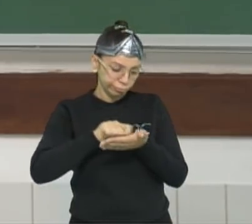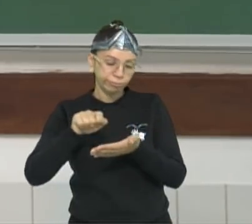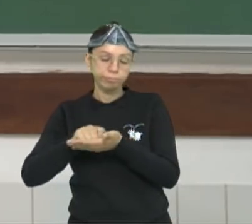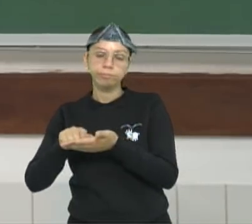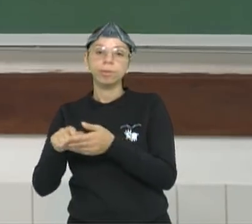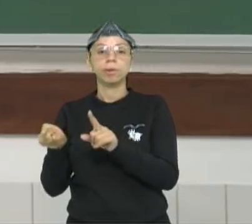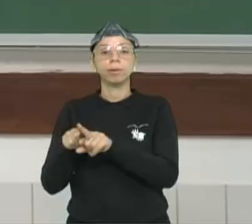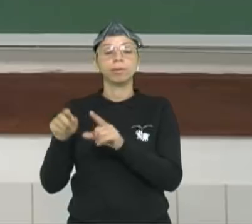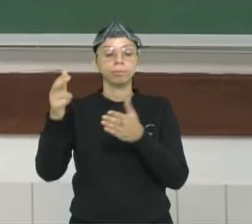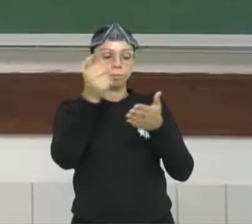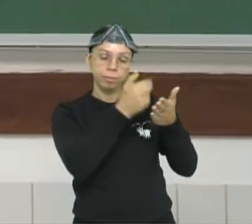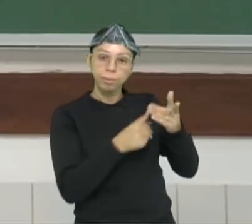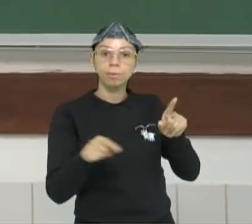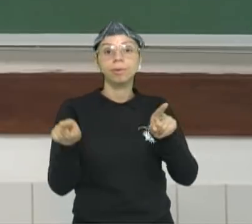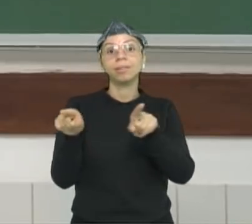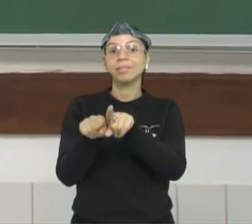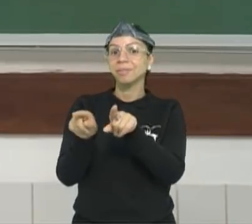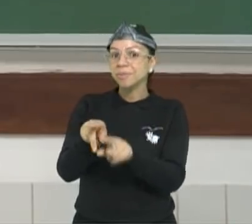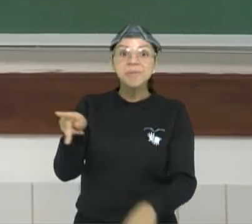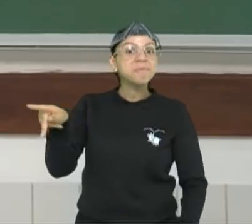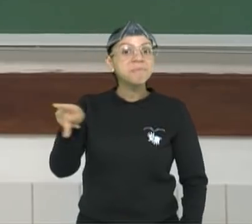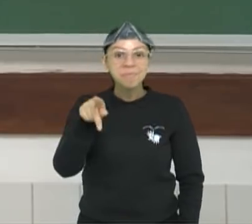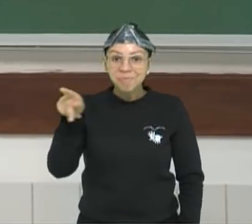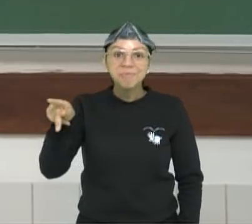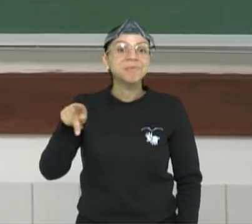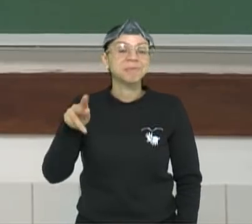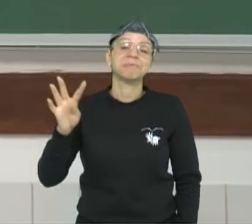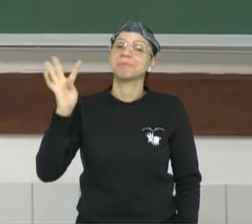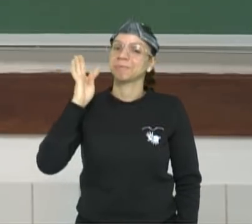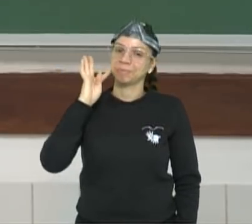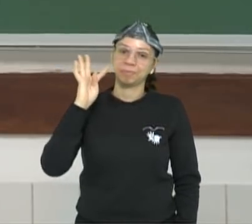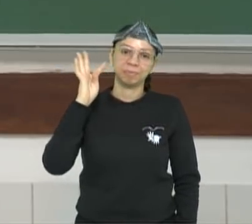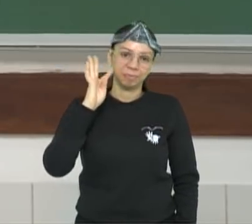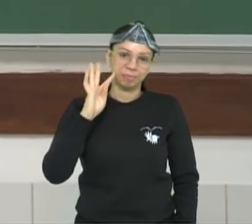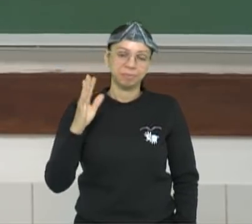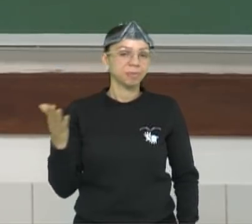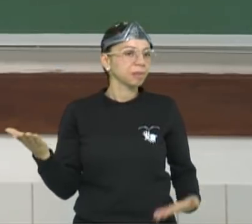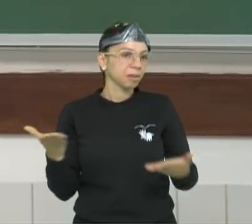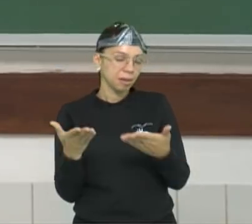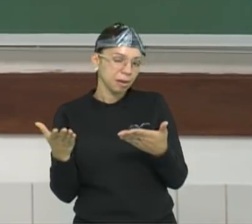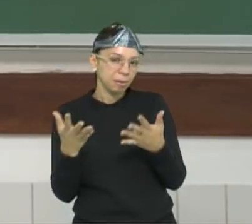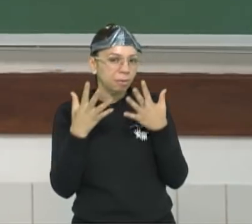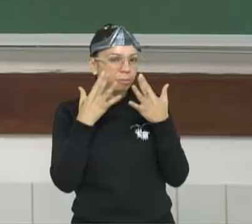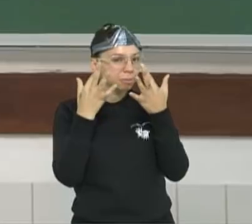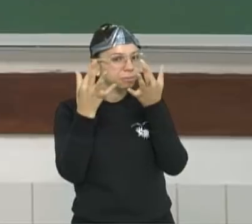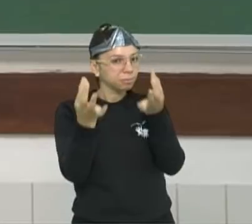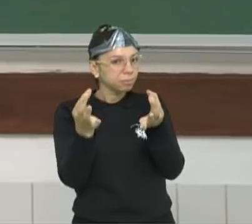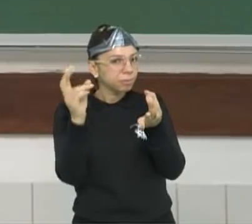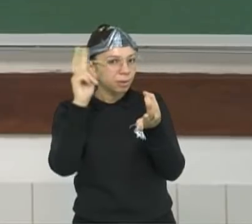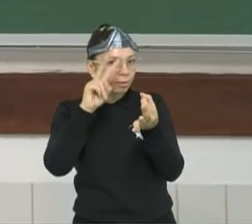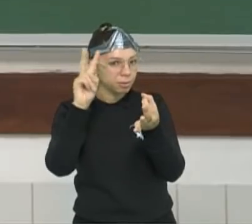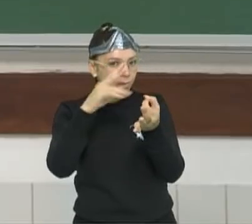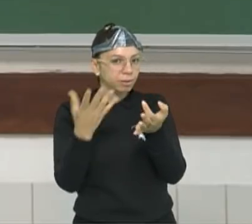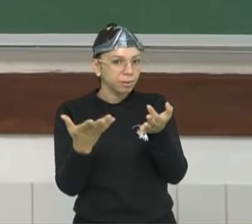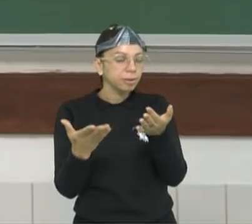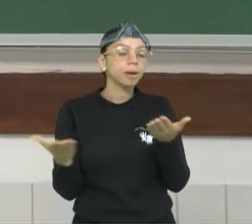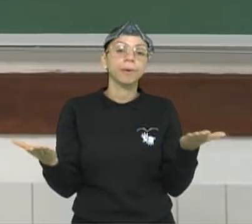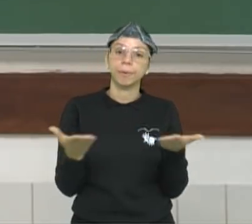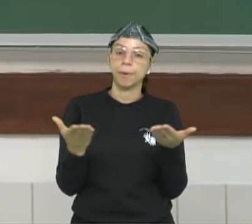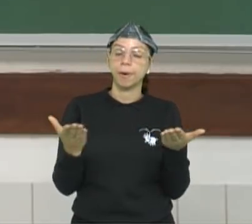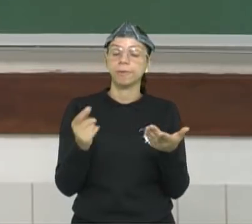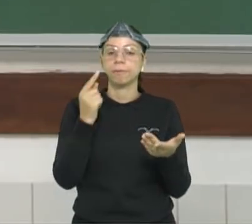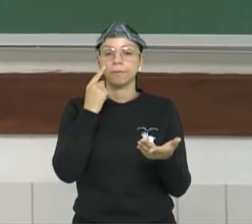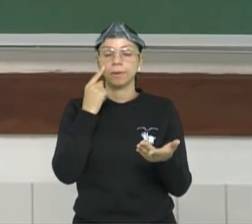também professor. Que legal? Muito bem, né? Então, vamos lá. E agora, será que você prestou atenção na vida dele? Então, agora vamos conferir